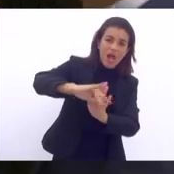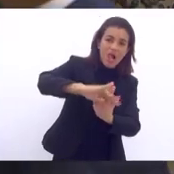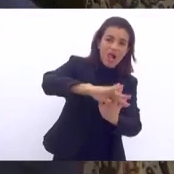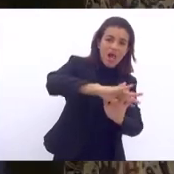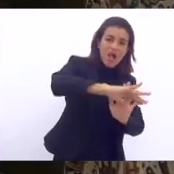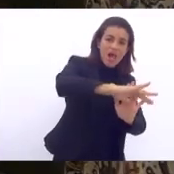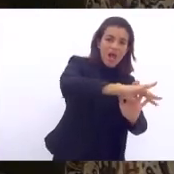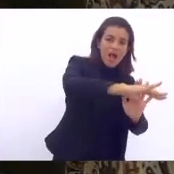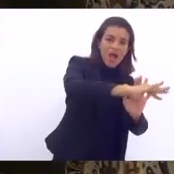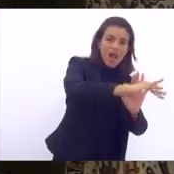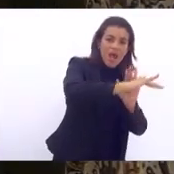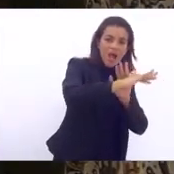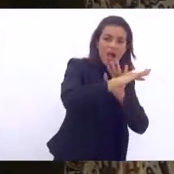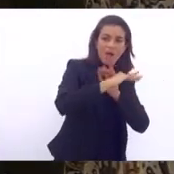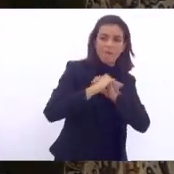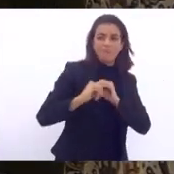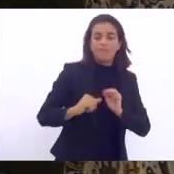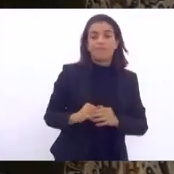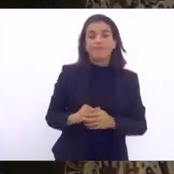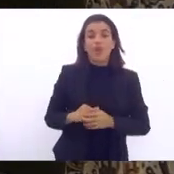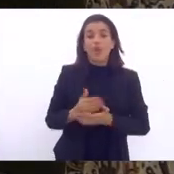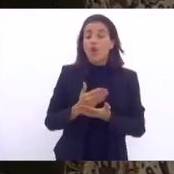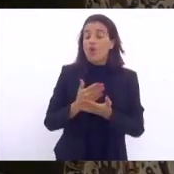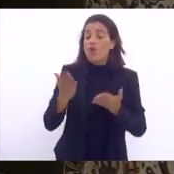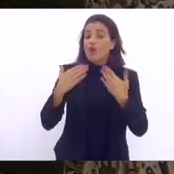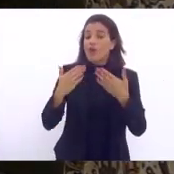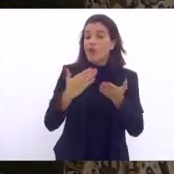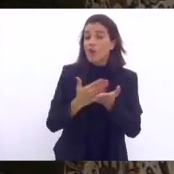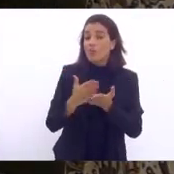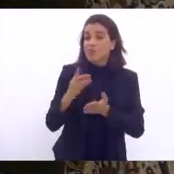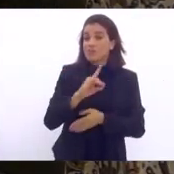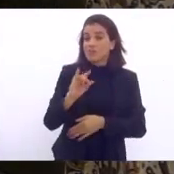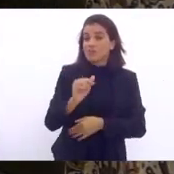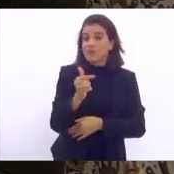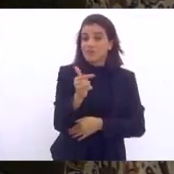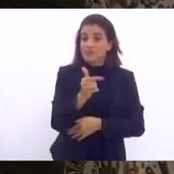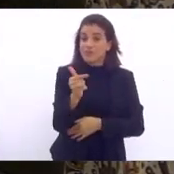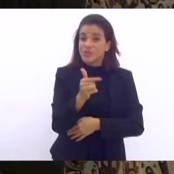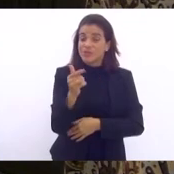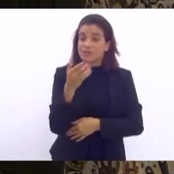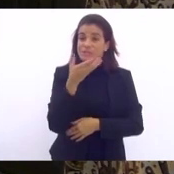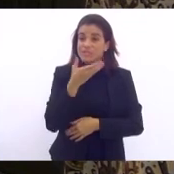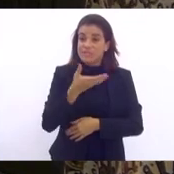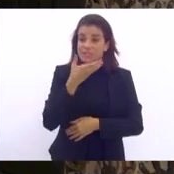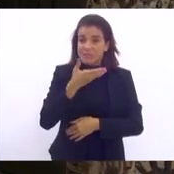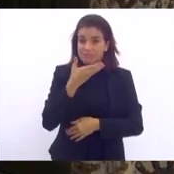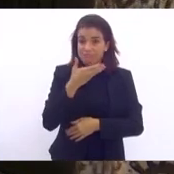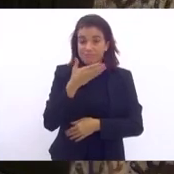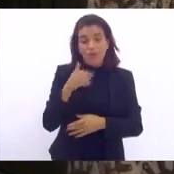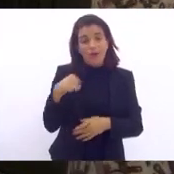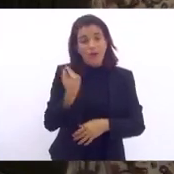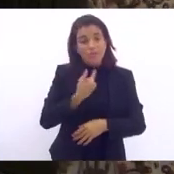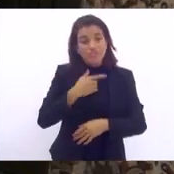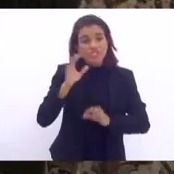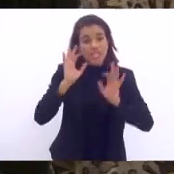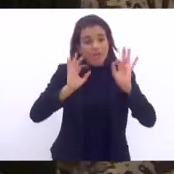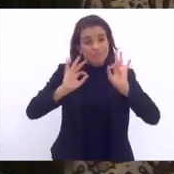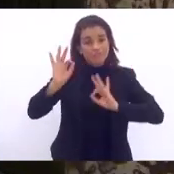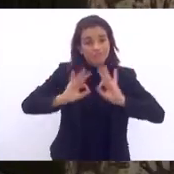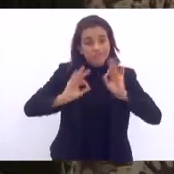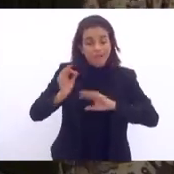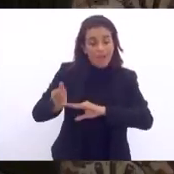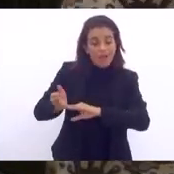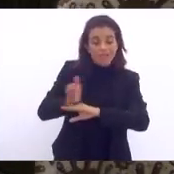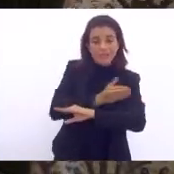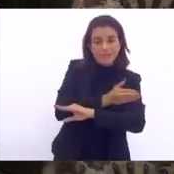dia 22 de dezembro. Então, nós estamos antecipando para que o governo tenha todos os